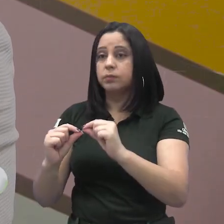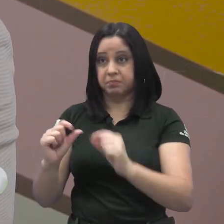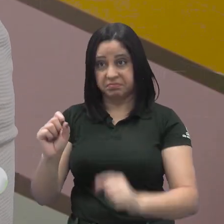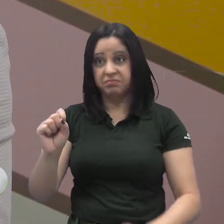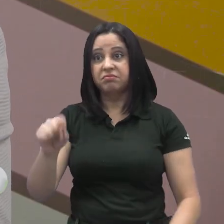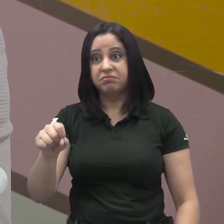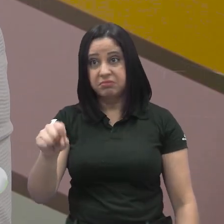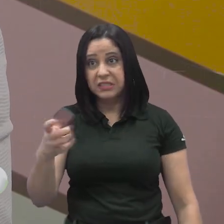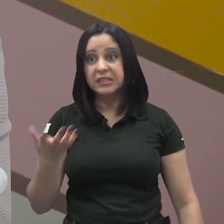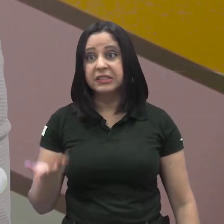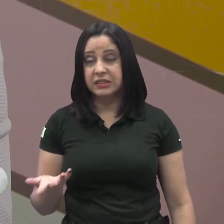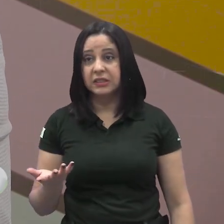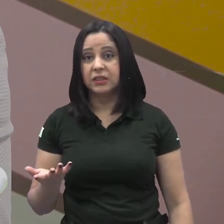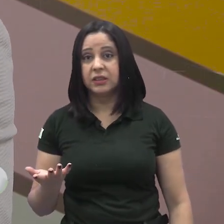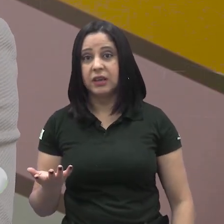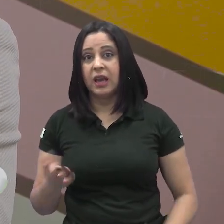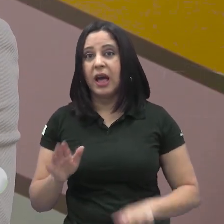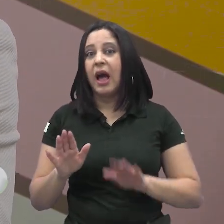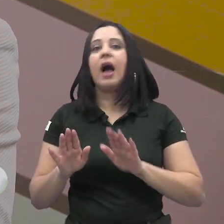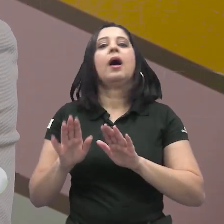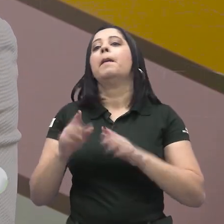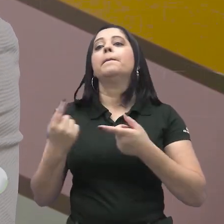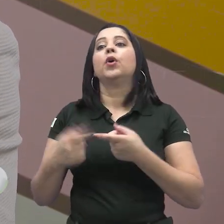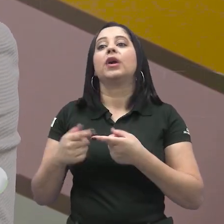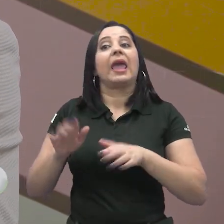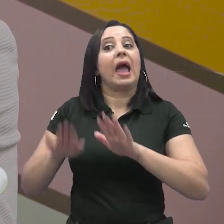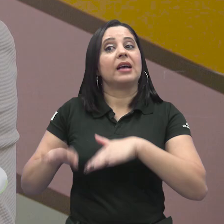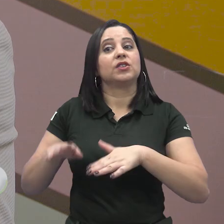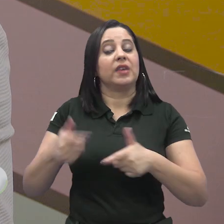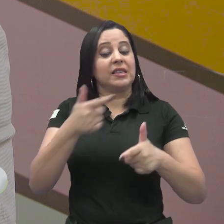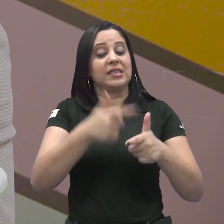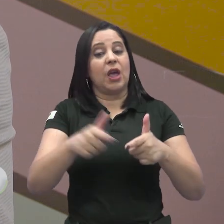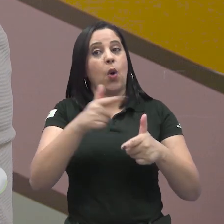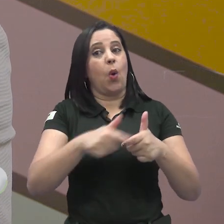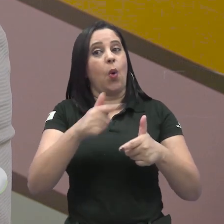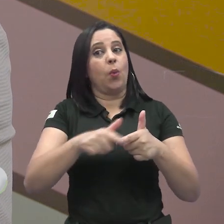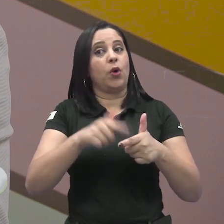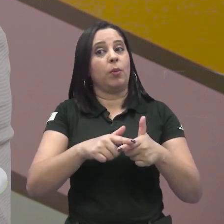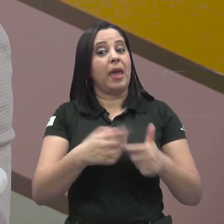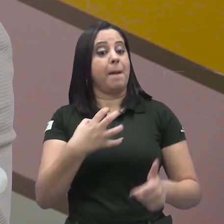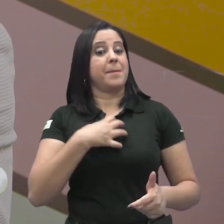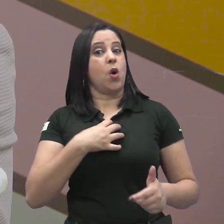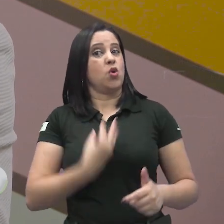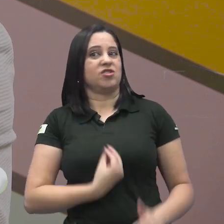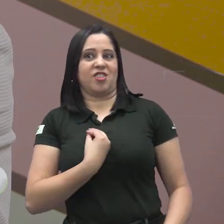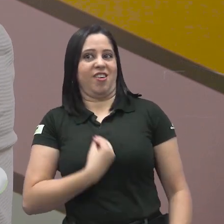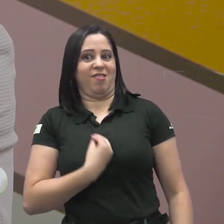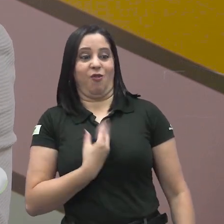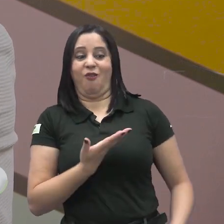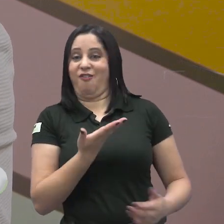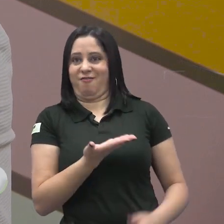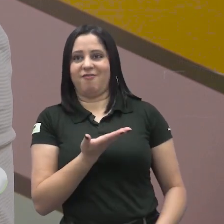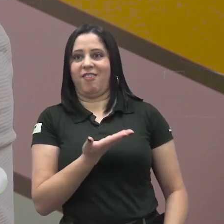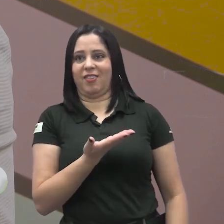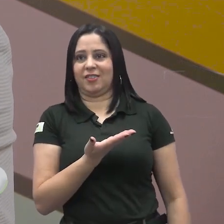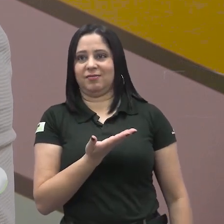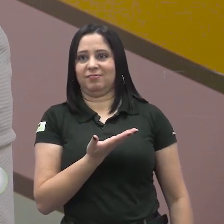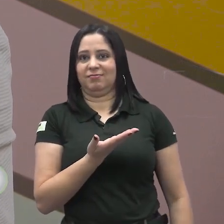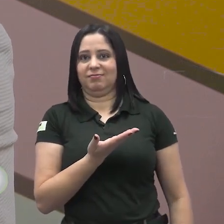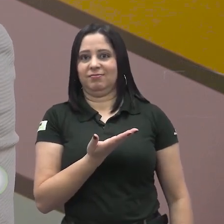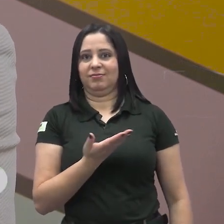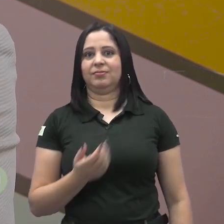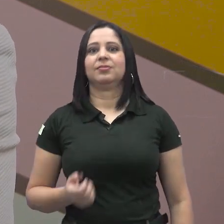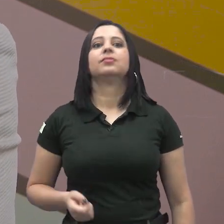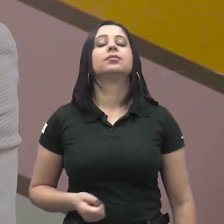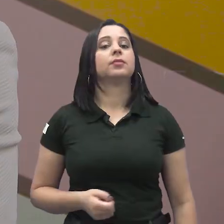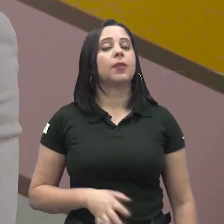é. Mostrando que, de fato, o problema é muito mais o estilo de vida que causou aquilo do que uma doença específica que a pessoa carrega e tem,